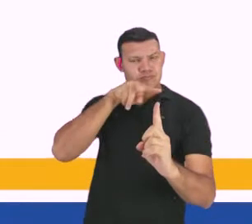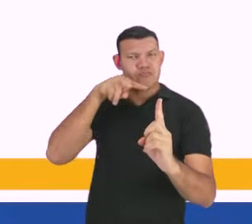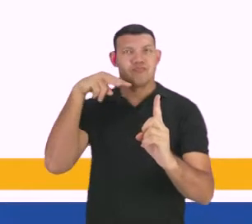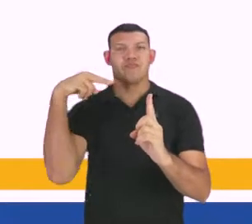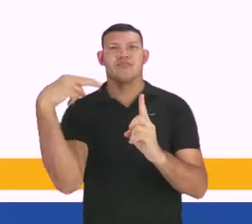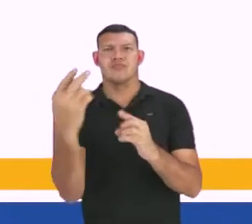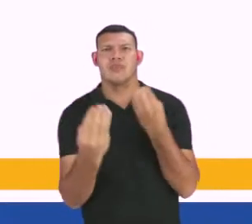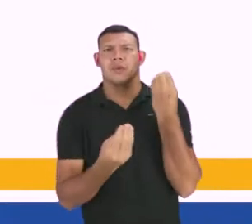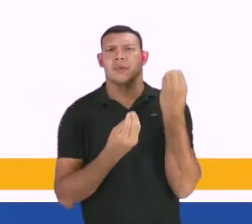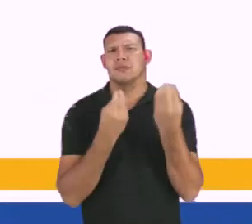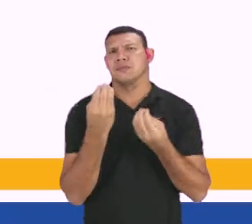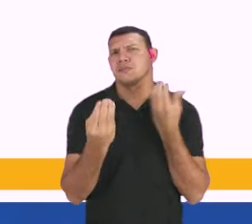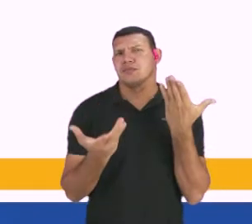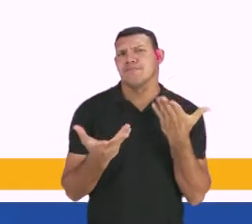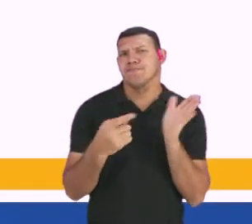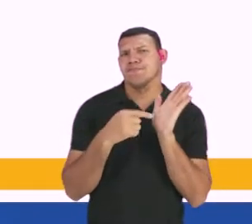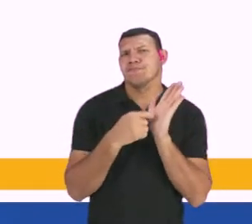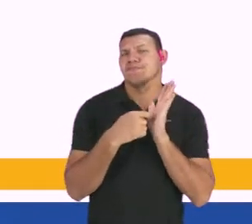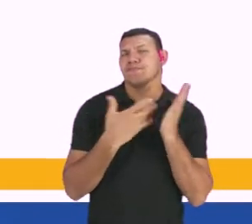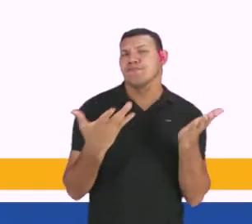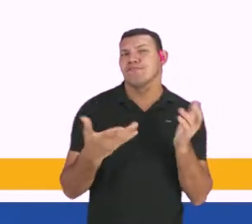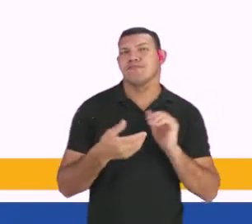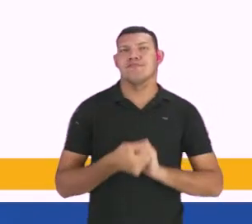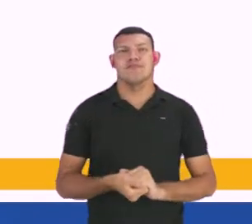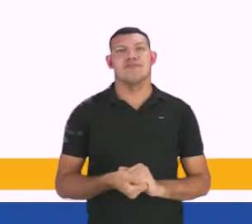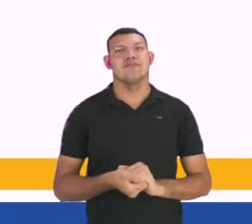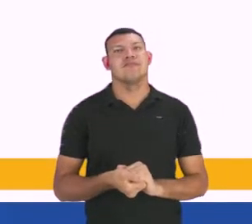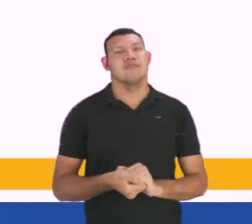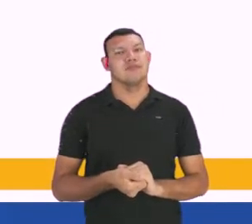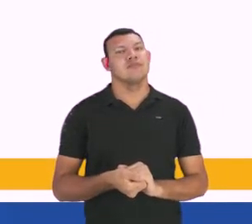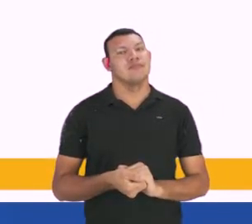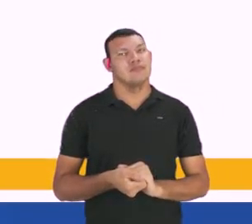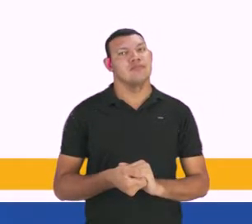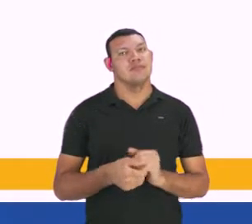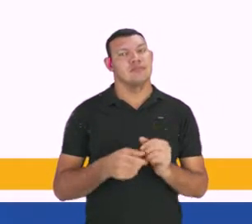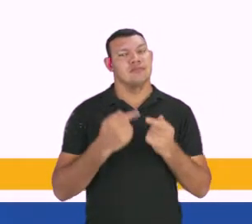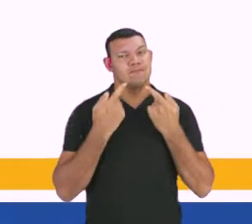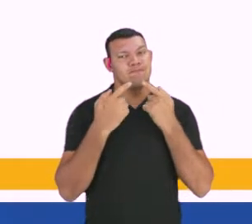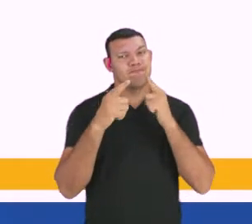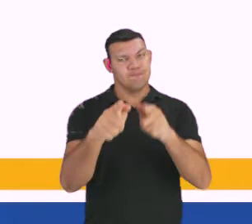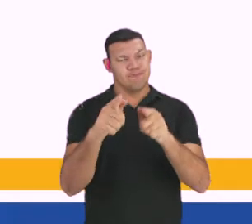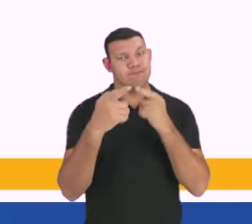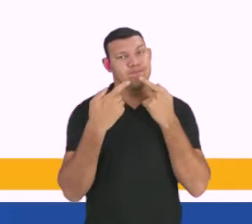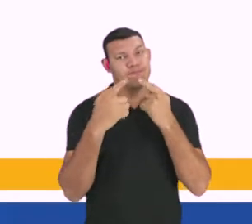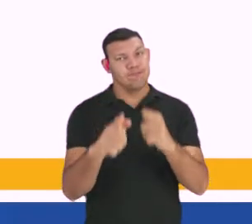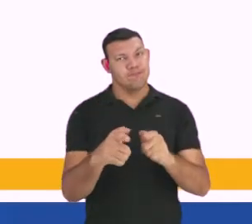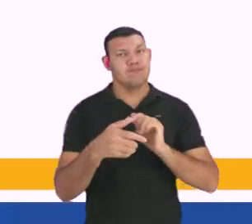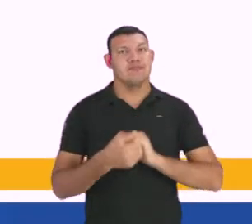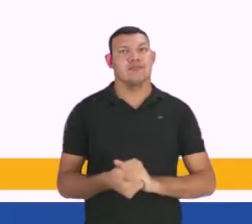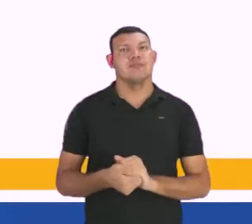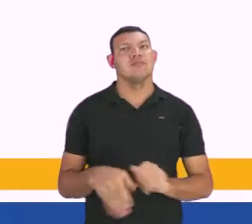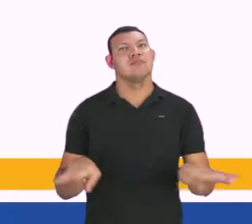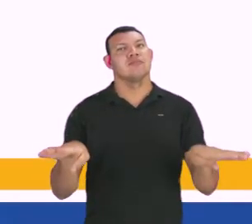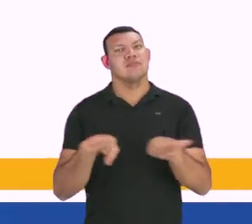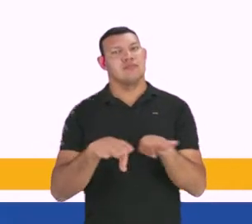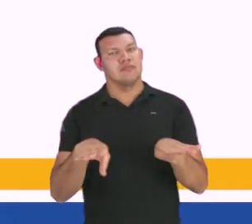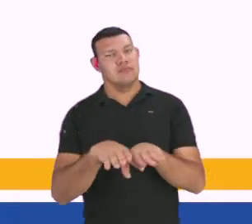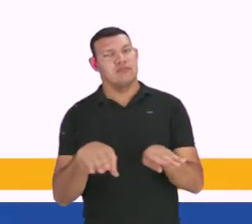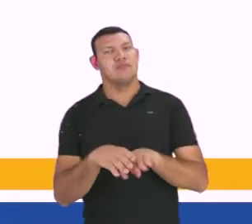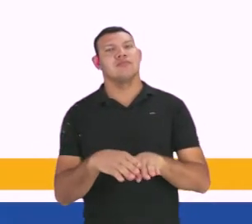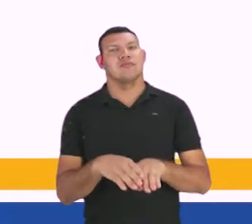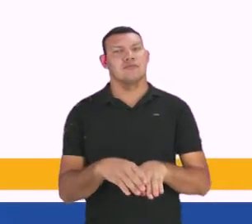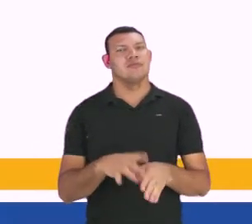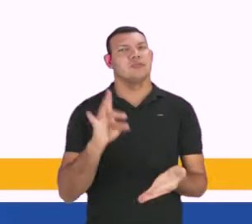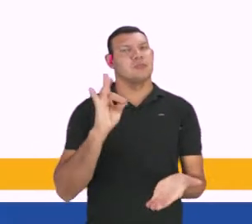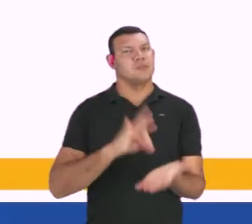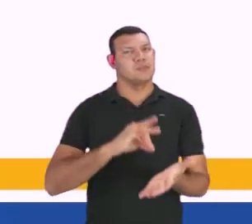que forma esse ponto de vista é apresentado? De forma crítica. E, além disso, ele tem que comprovar a sua